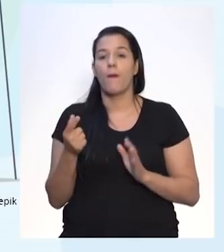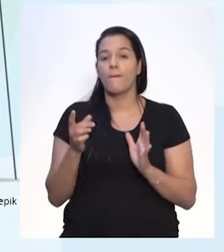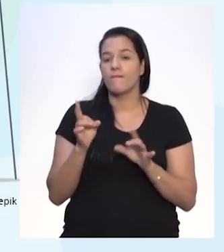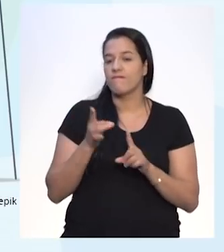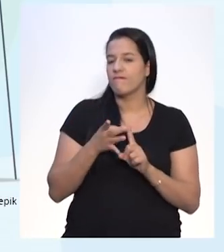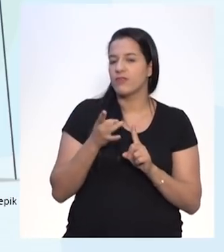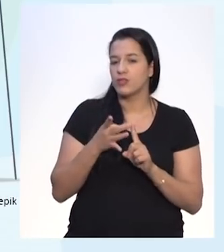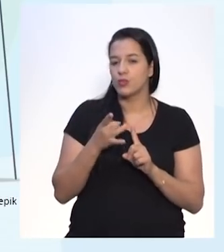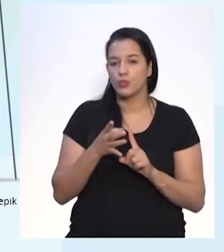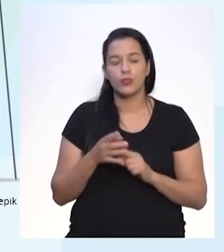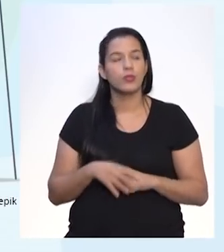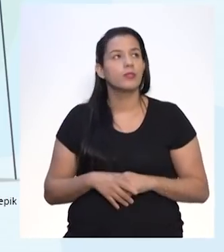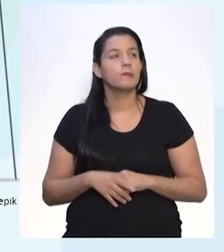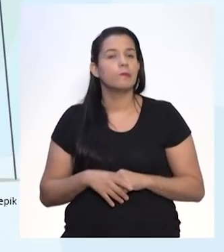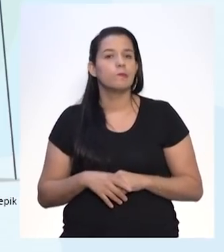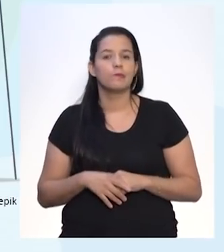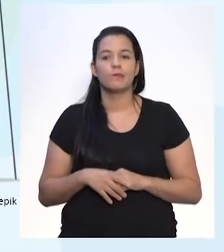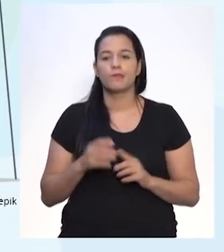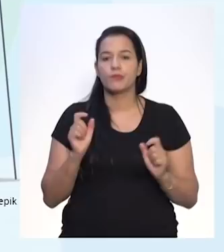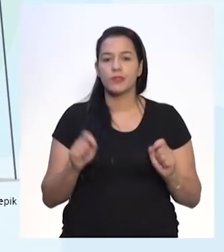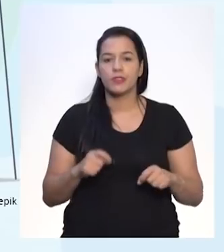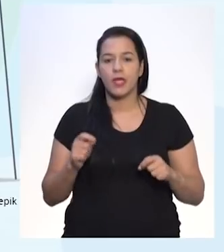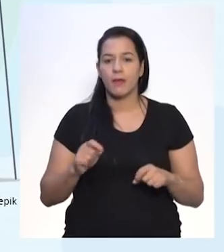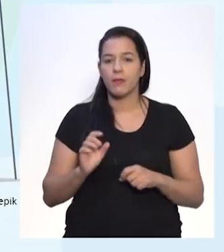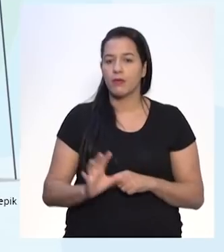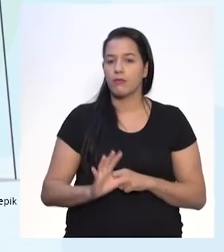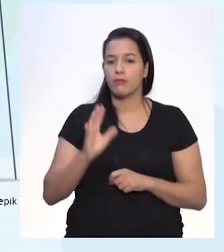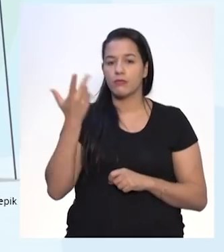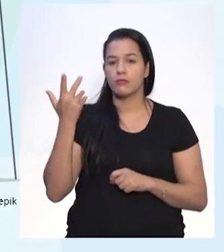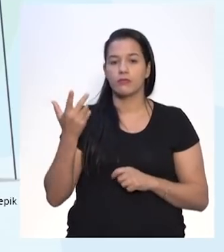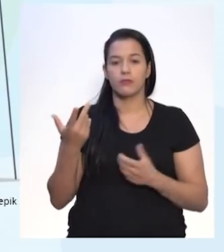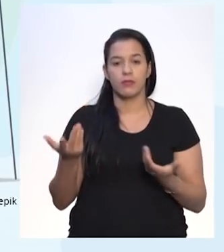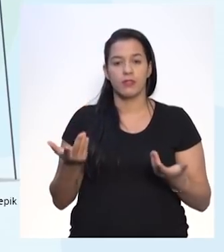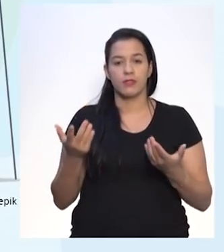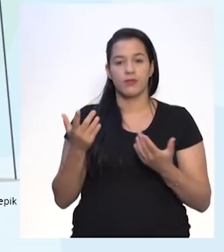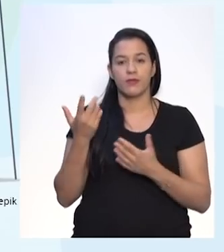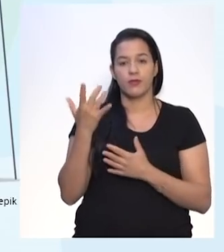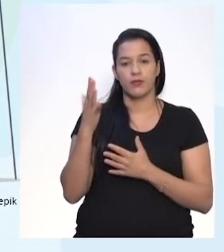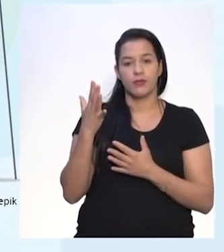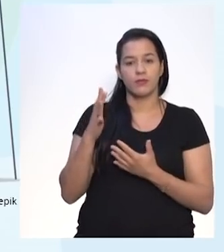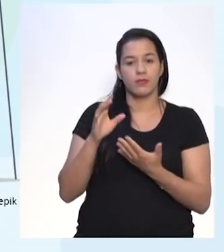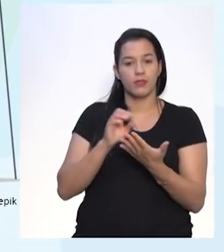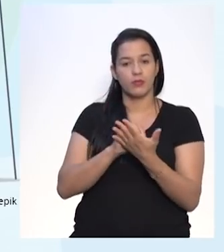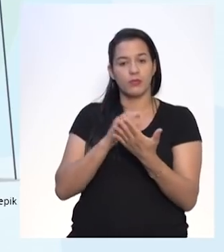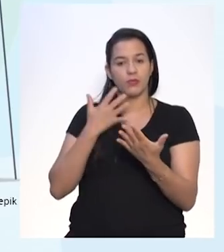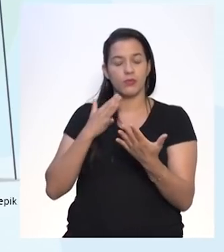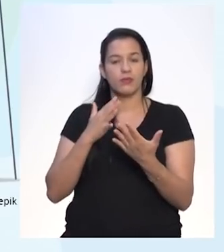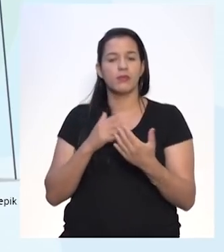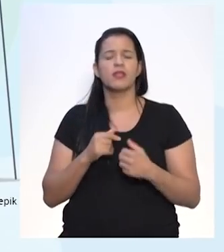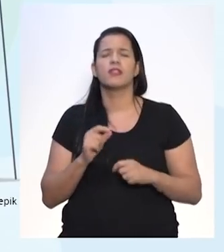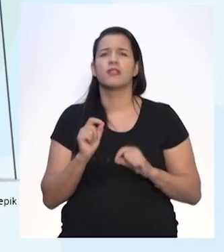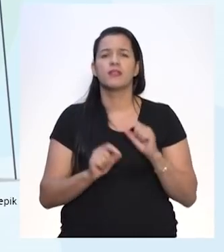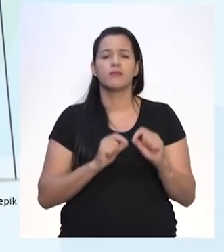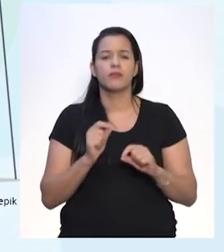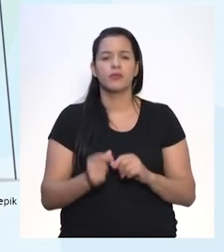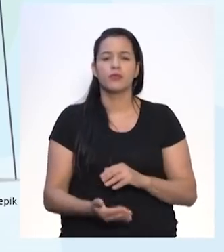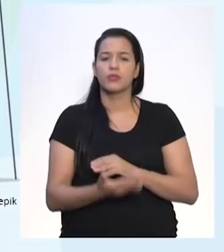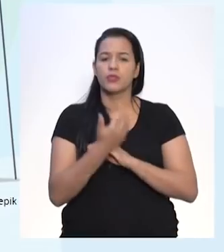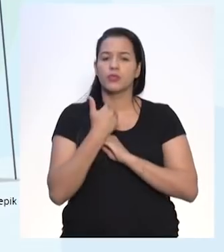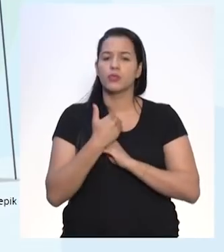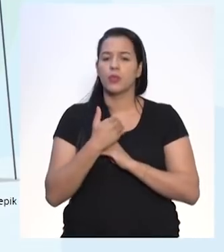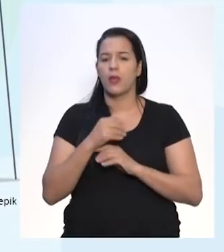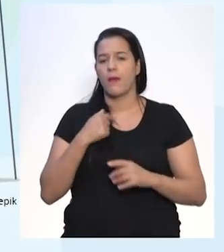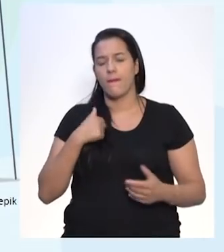vidro, né? Podem causar um vidro reflexivo, né? Um espelho, podem causar